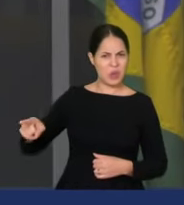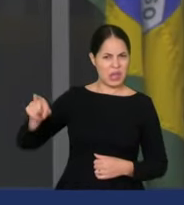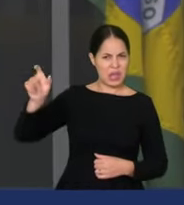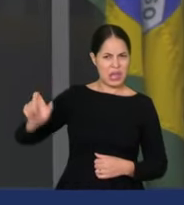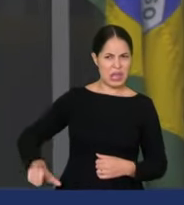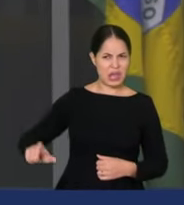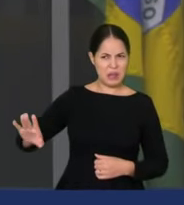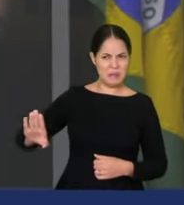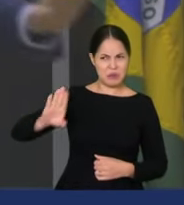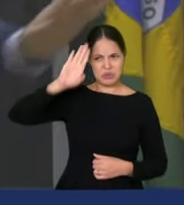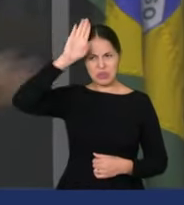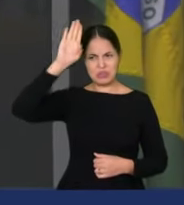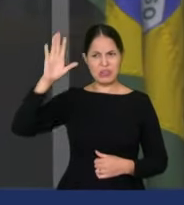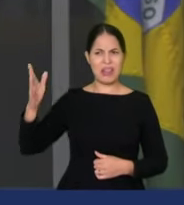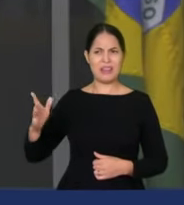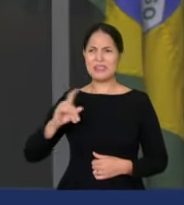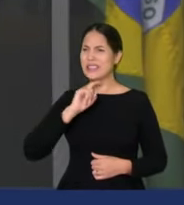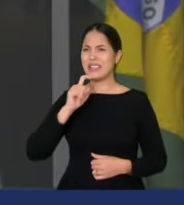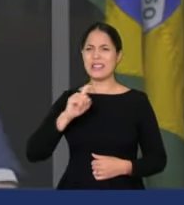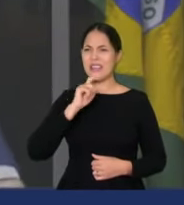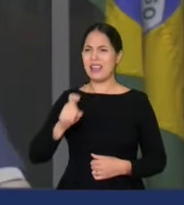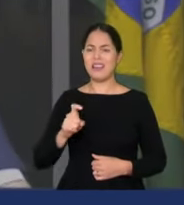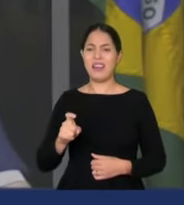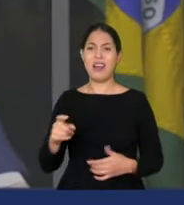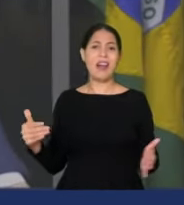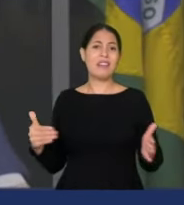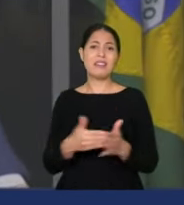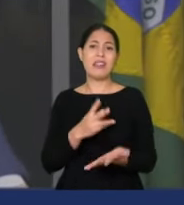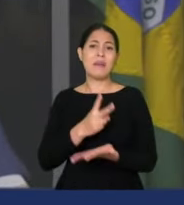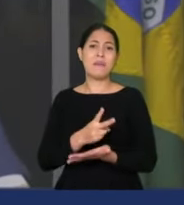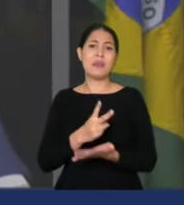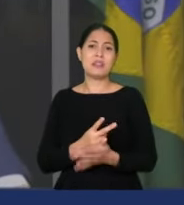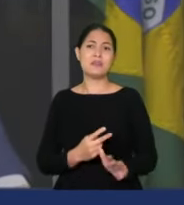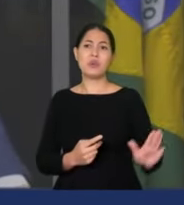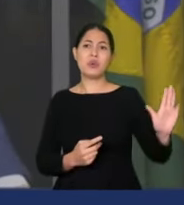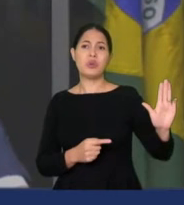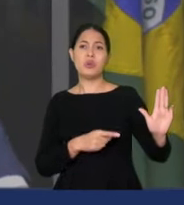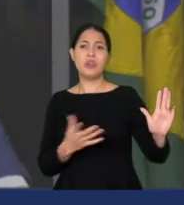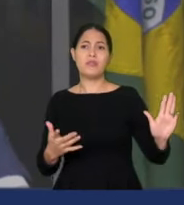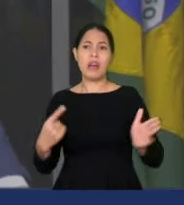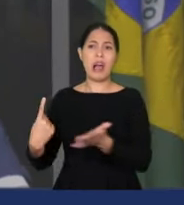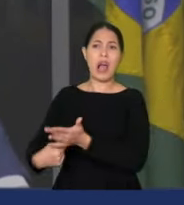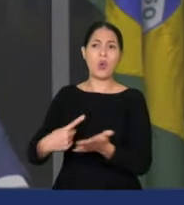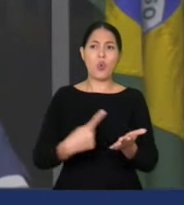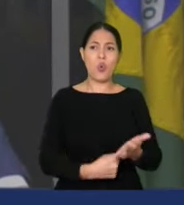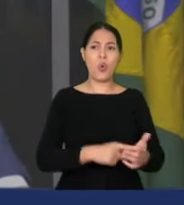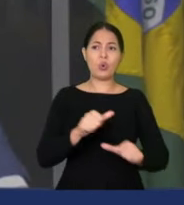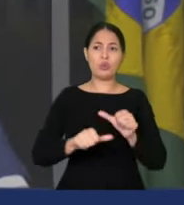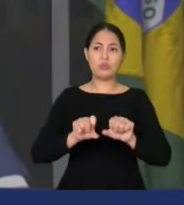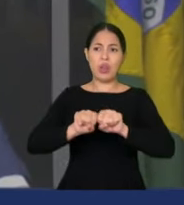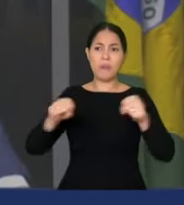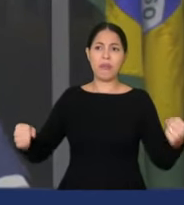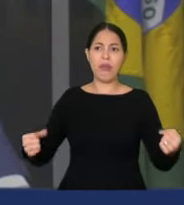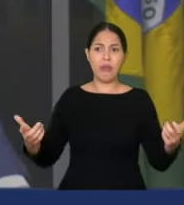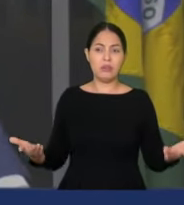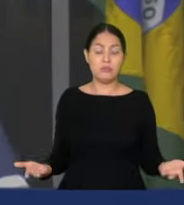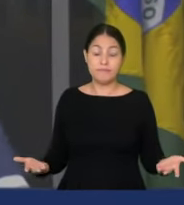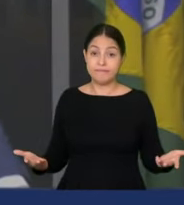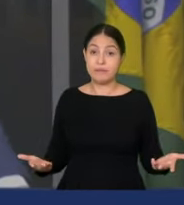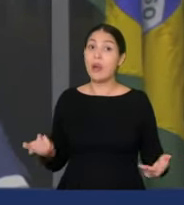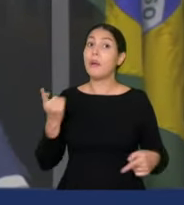Lula, nem ninguém tem como quebrar esses acordos sem que cause um sério